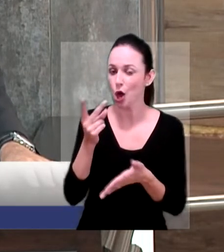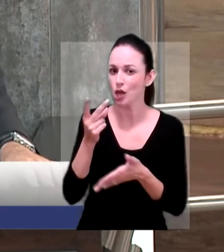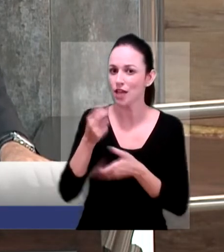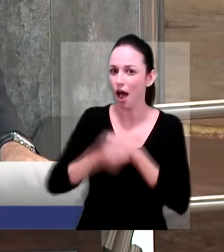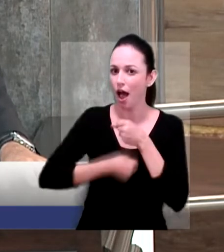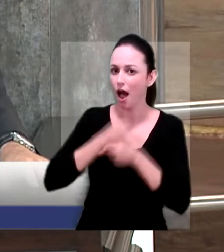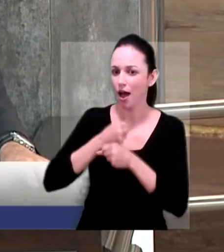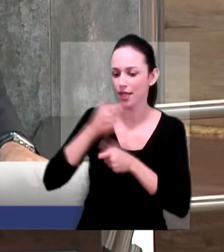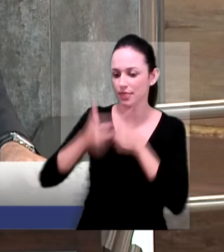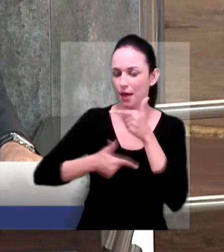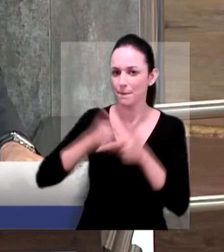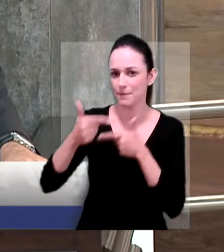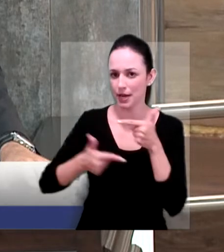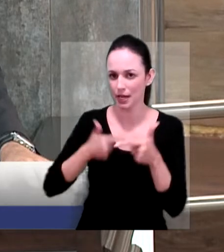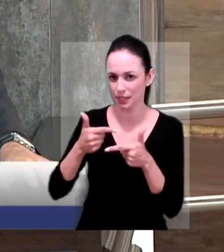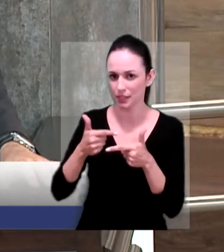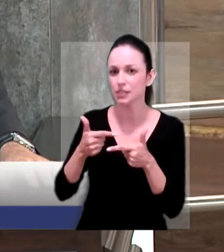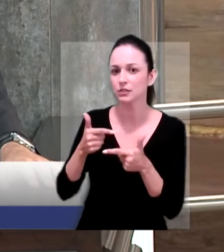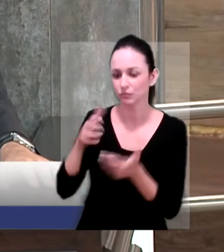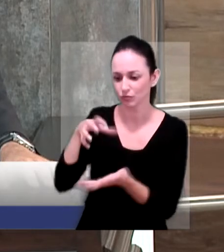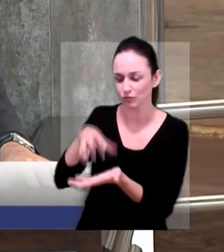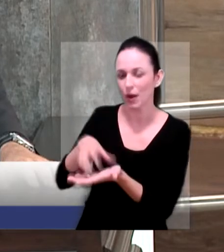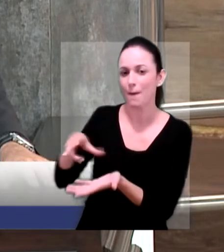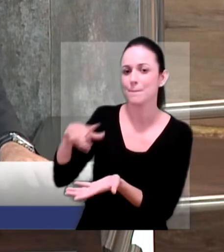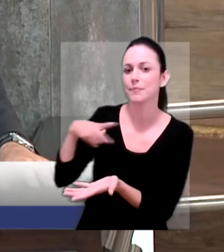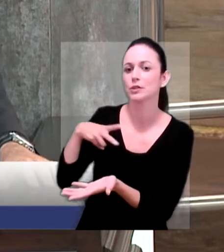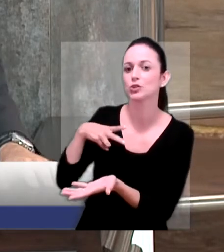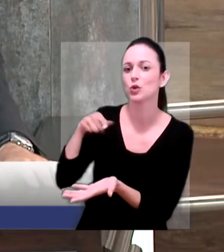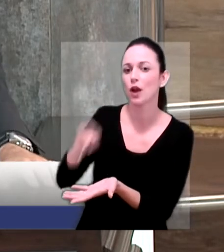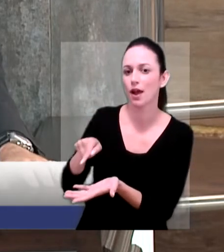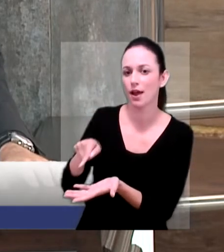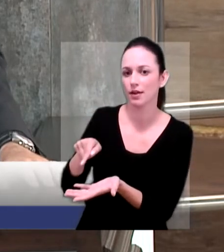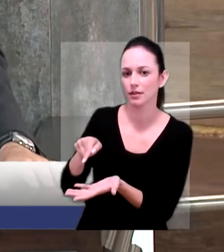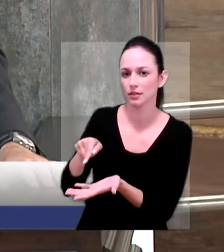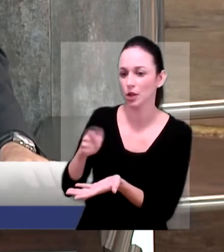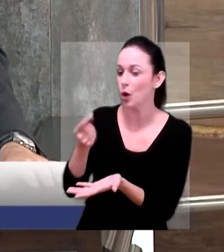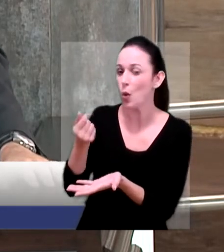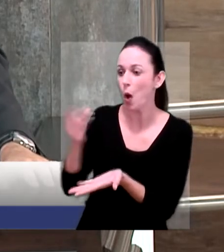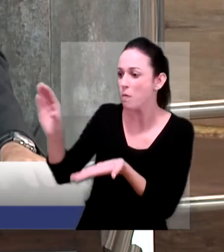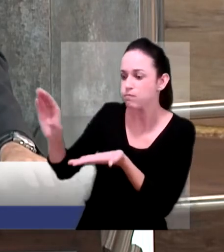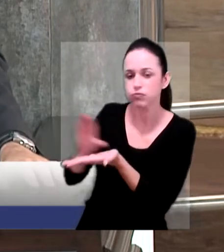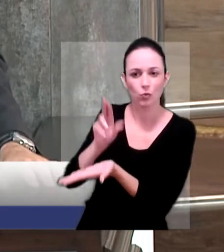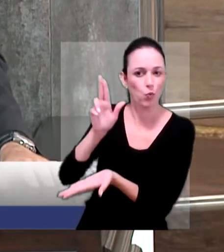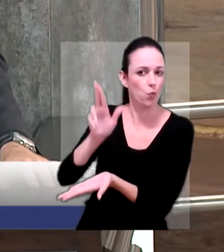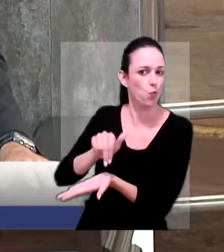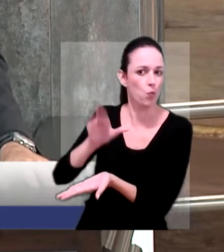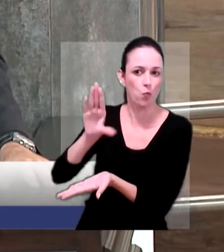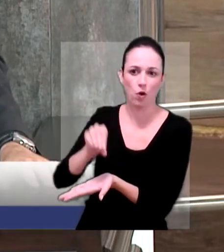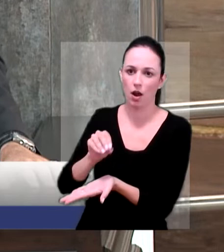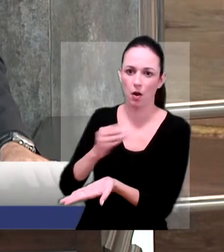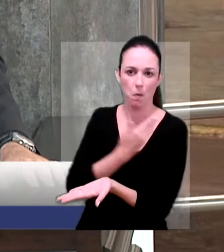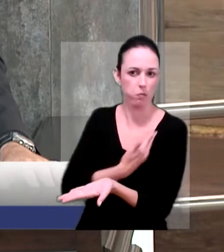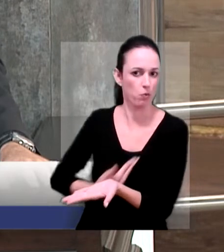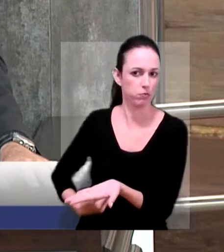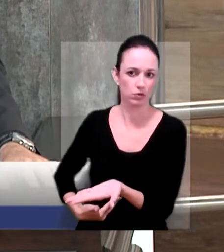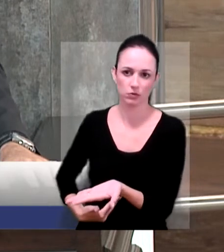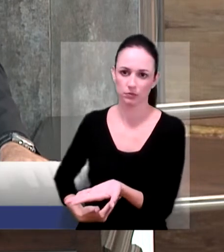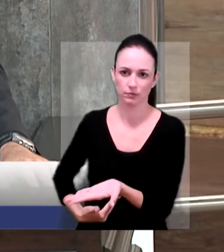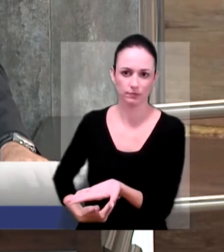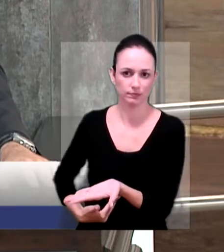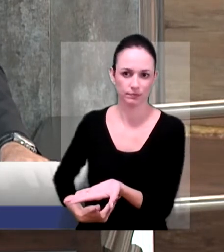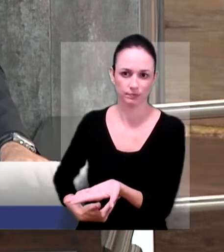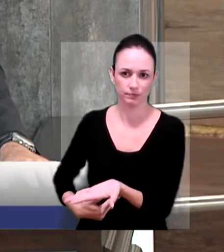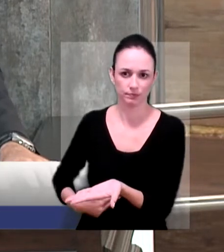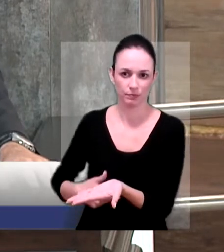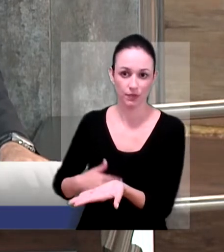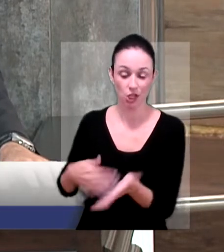frente de uma entidade privada que nunca teve um recurso público. Não, ao chegar aqui, é a garantia